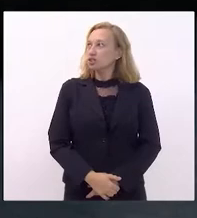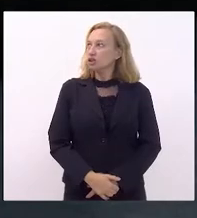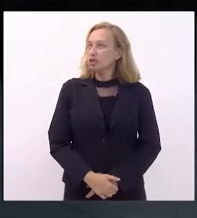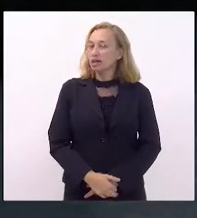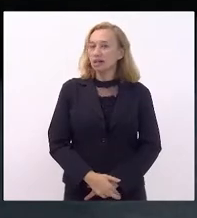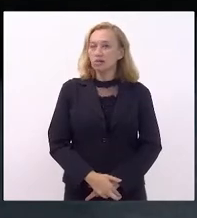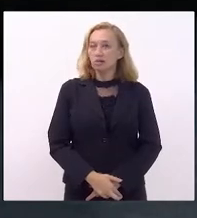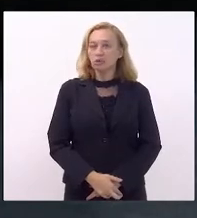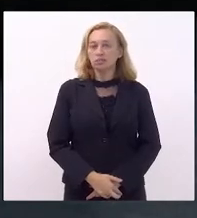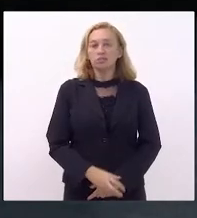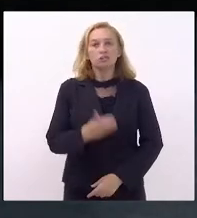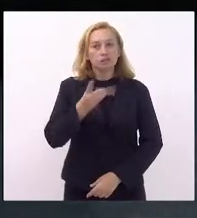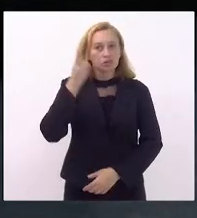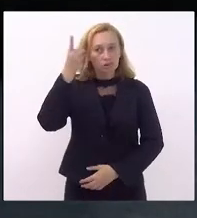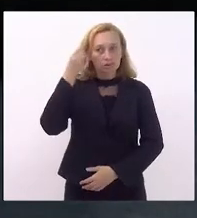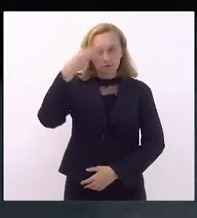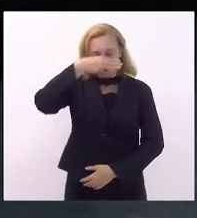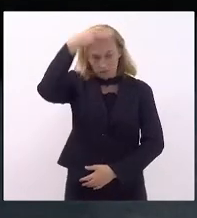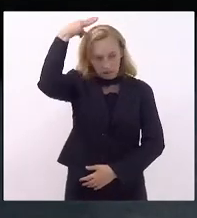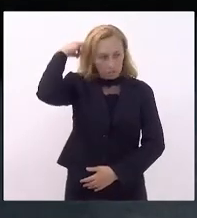o deputado Márcio Pacheco